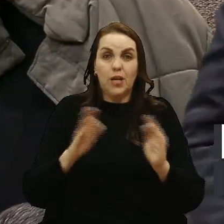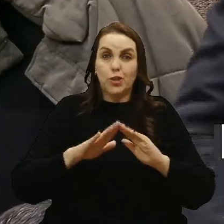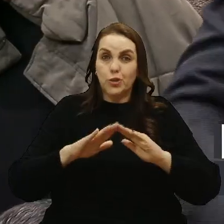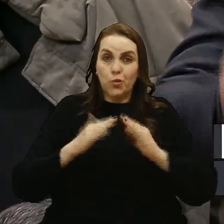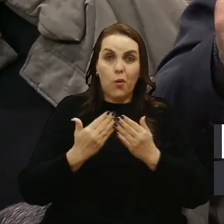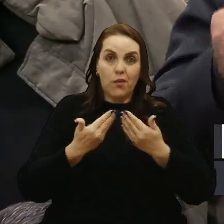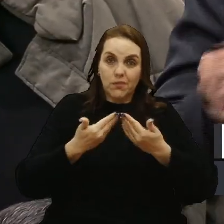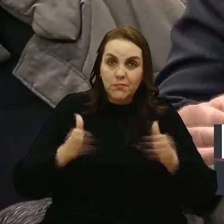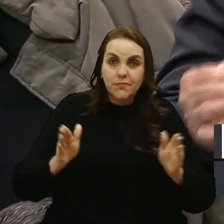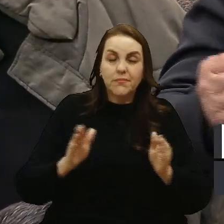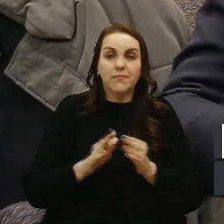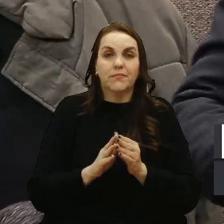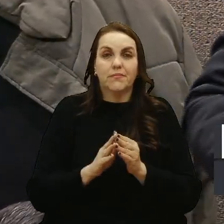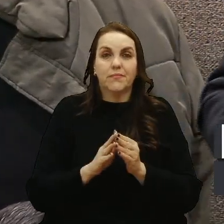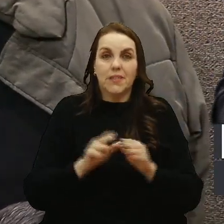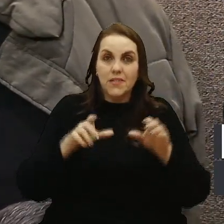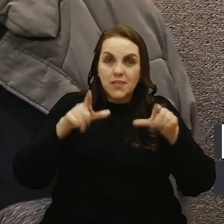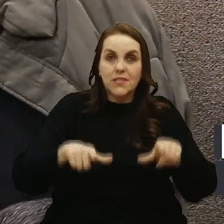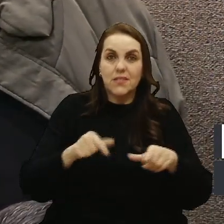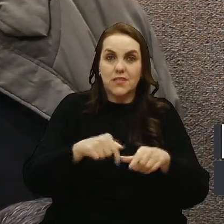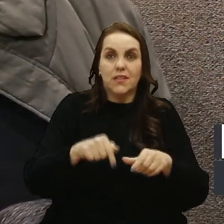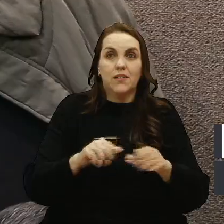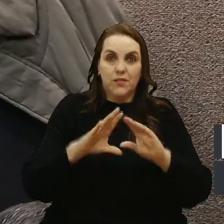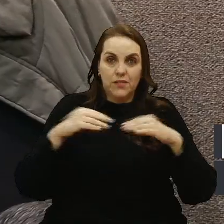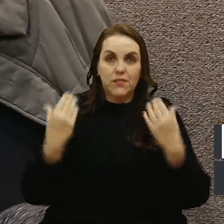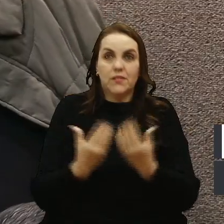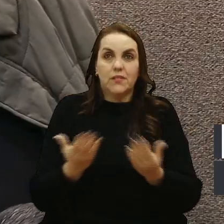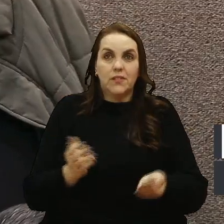escolas, abrir os centros comunitários,